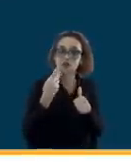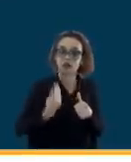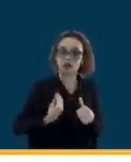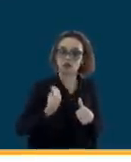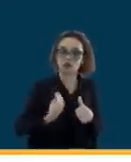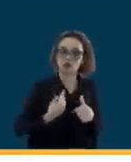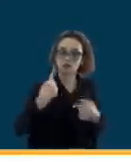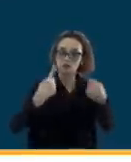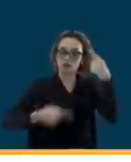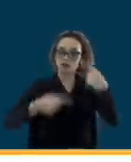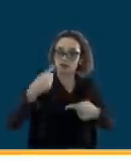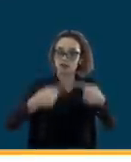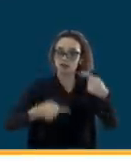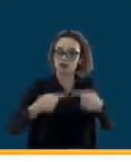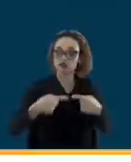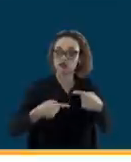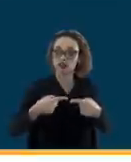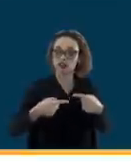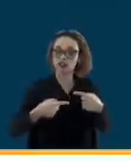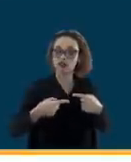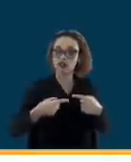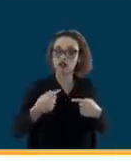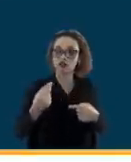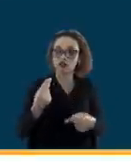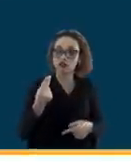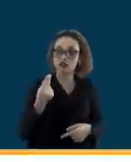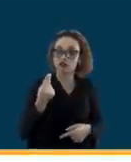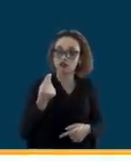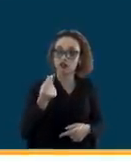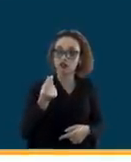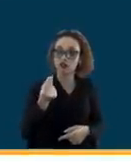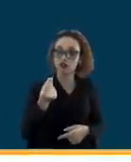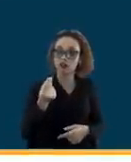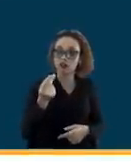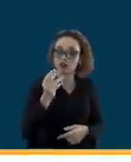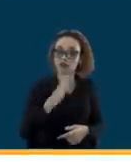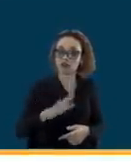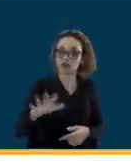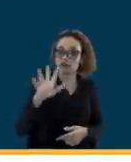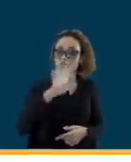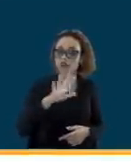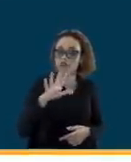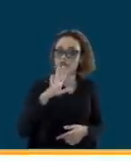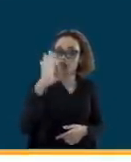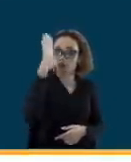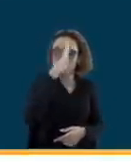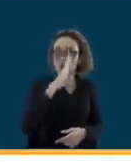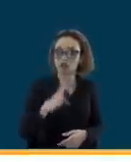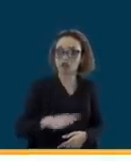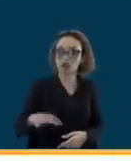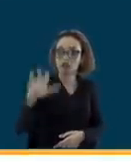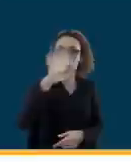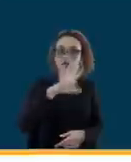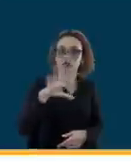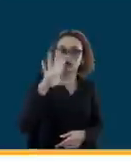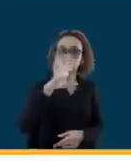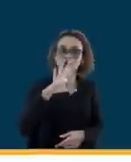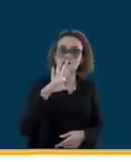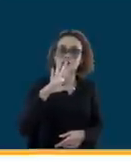discussão de nível nacional, Brasil inteiro, né? temos aí